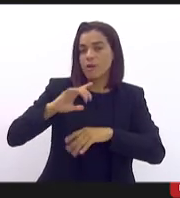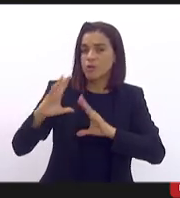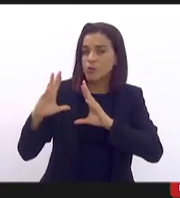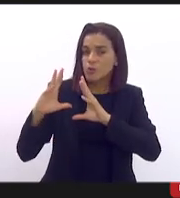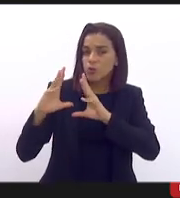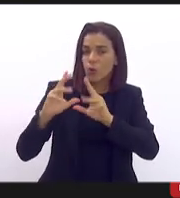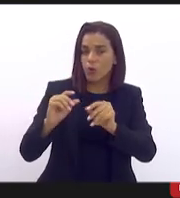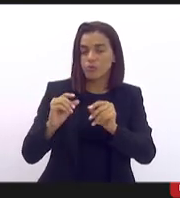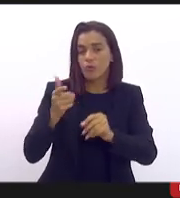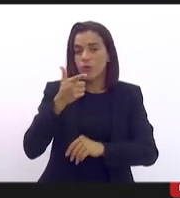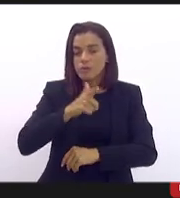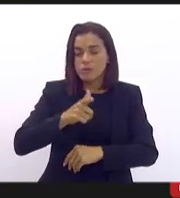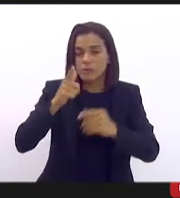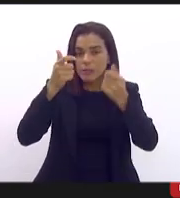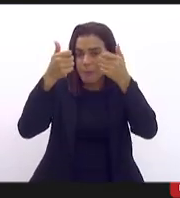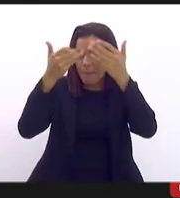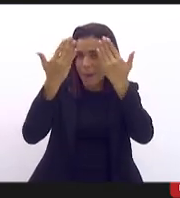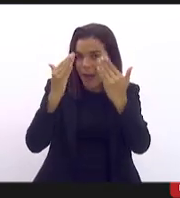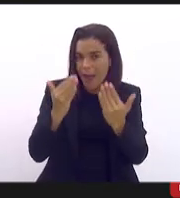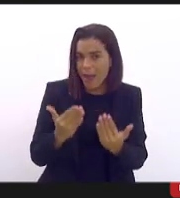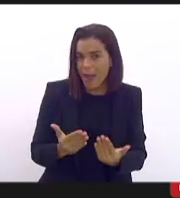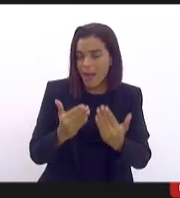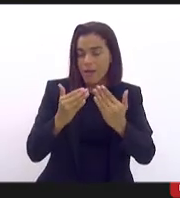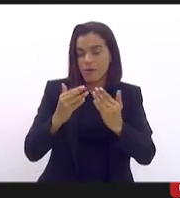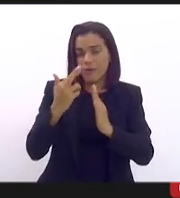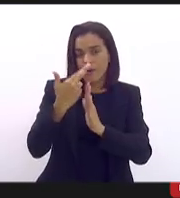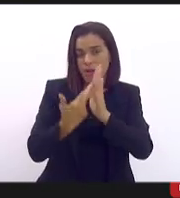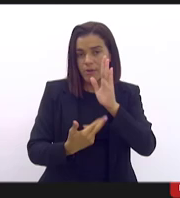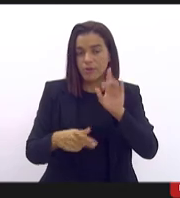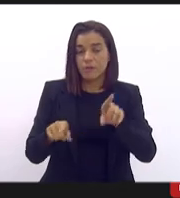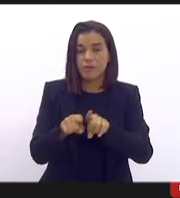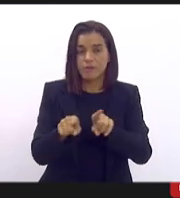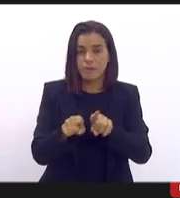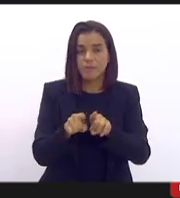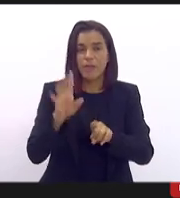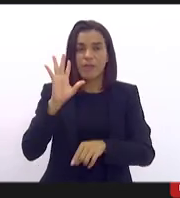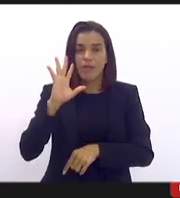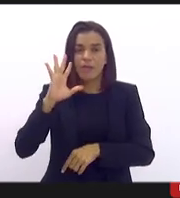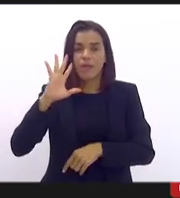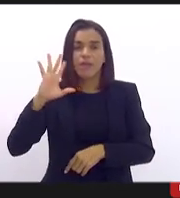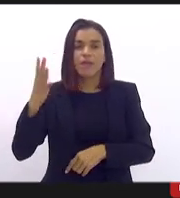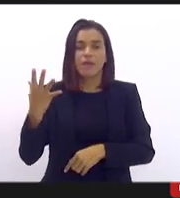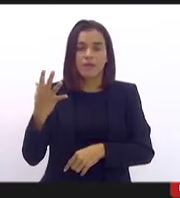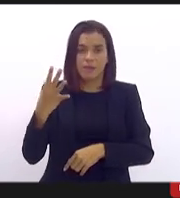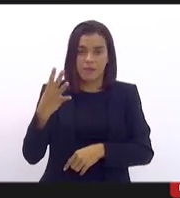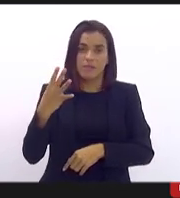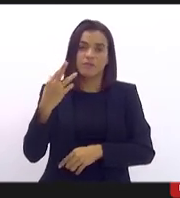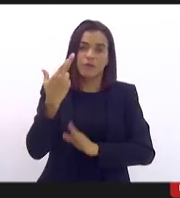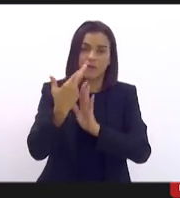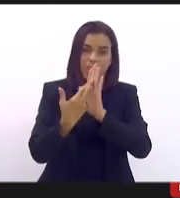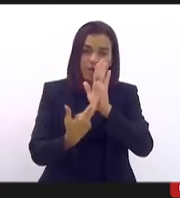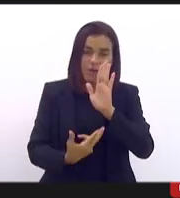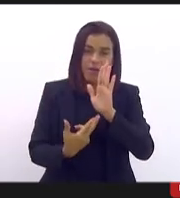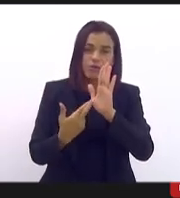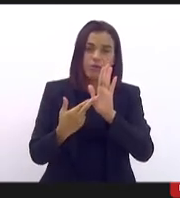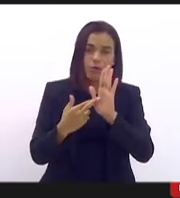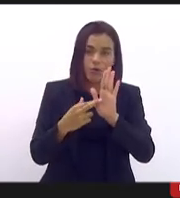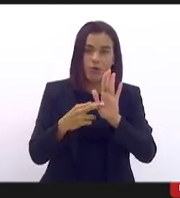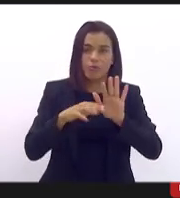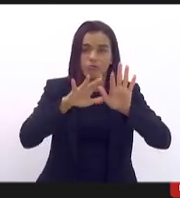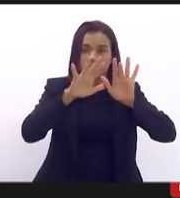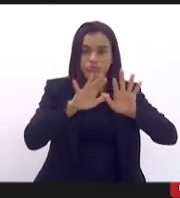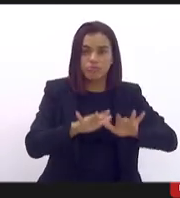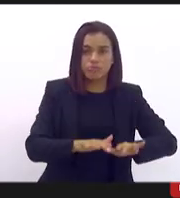possam apreciar o relatório e podemos também deliberar o relatório produzido pelo